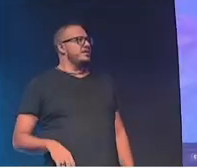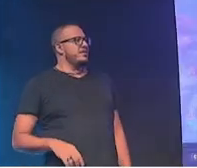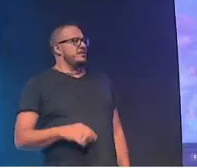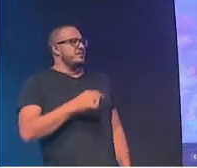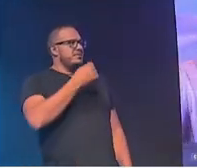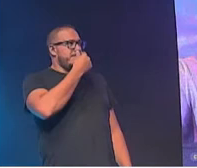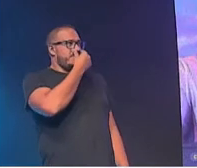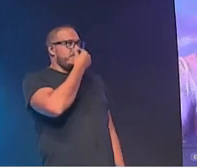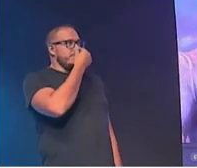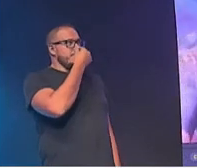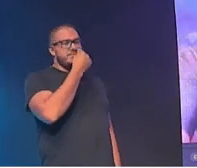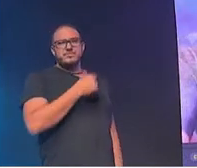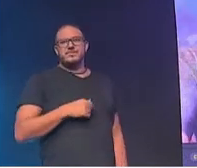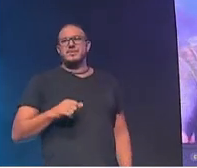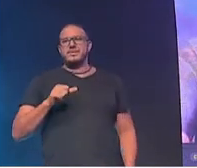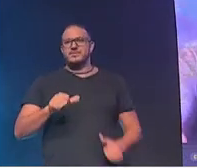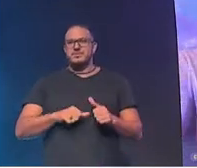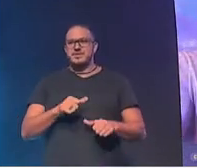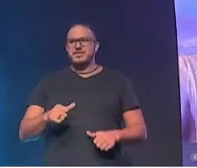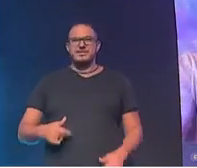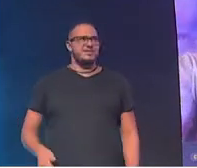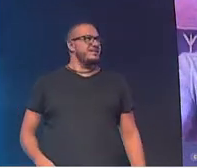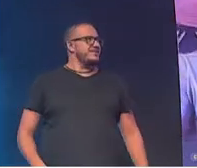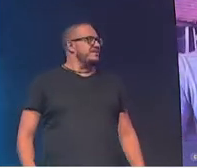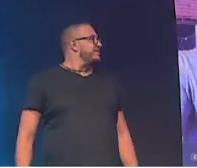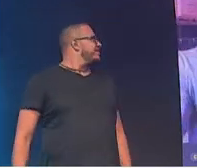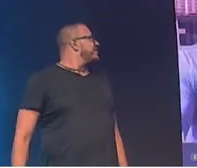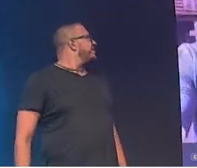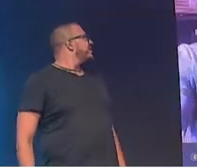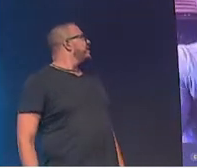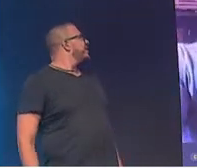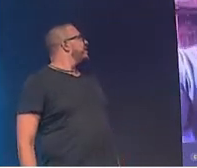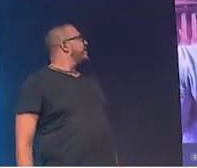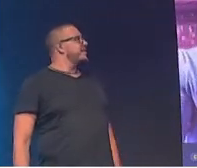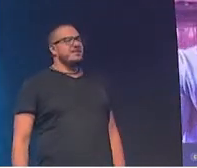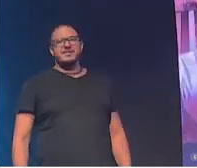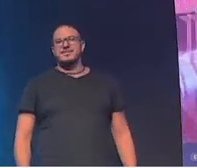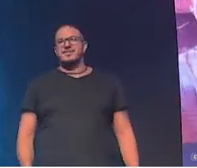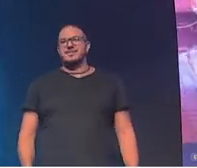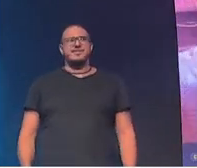segundo, muda a cena, me recorta, e eu posso mudar para a cena que eu quiser.